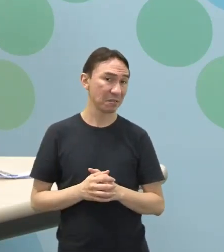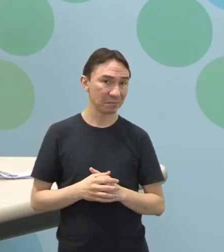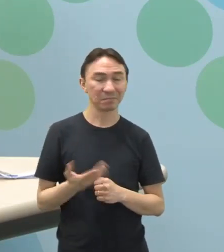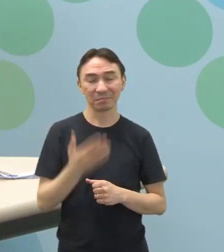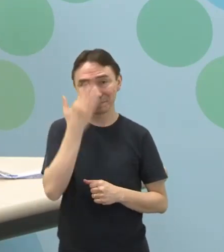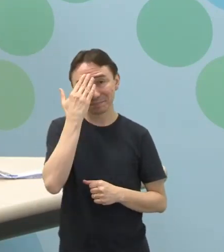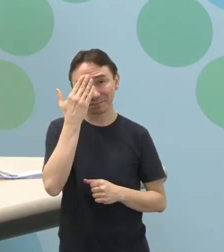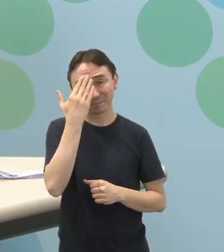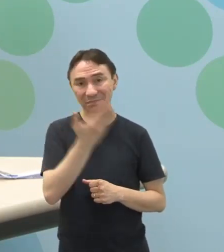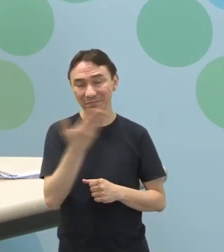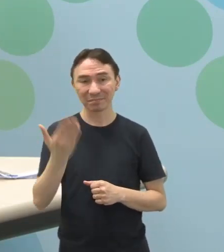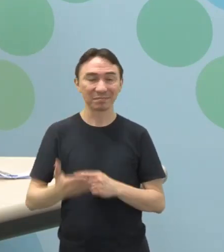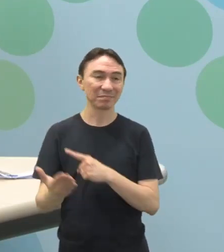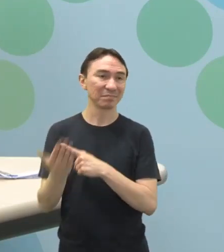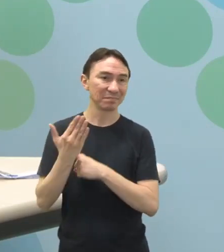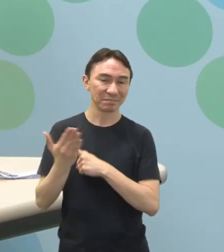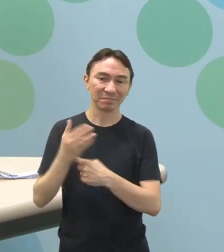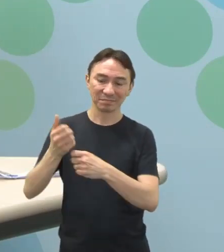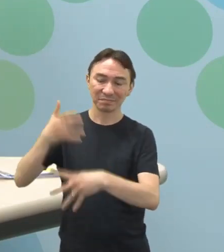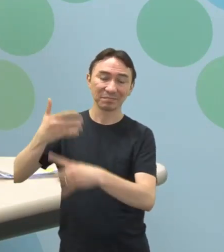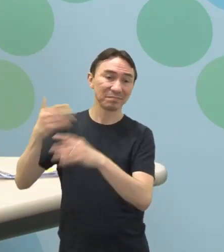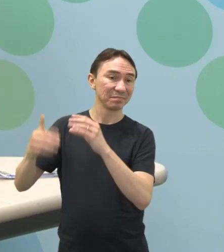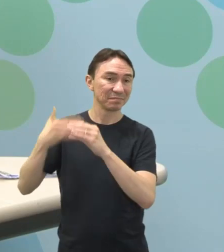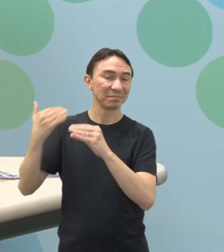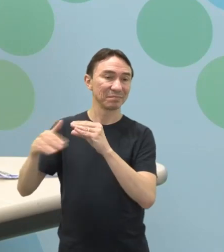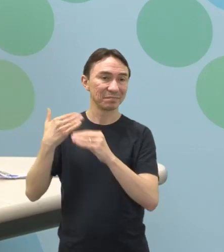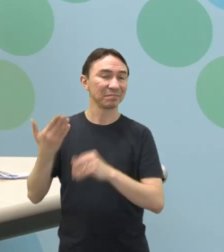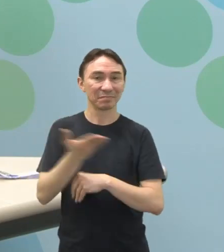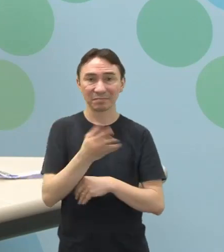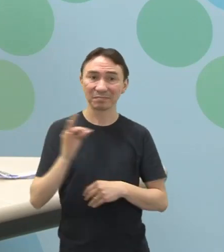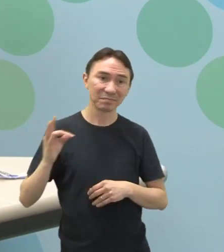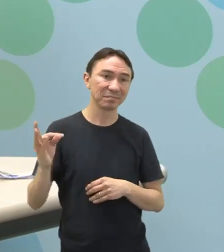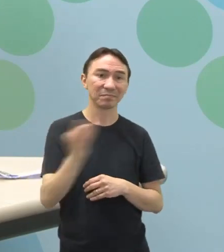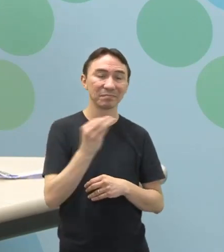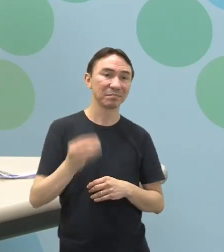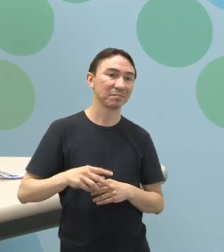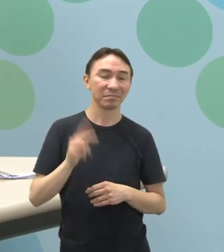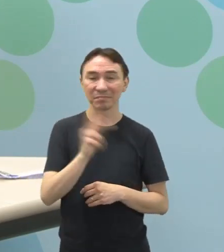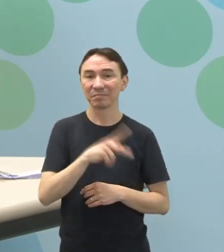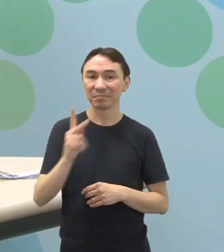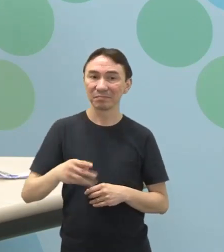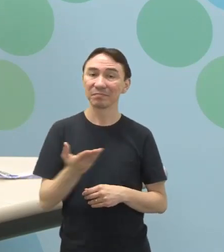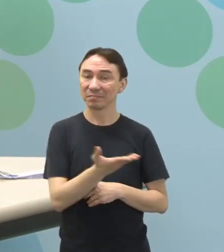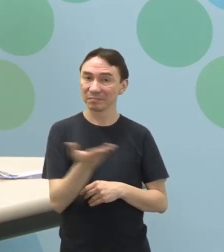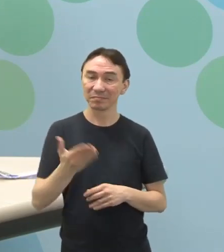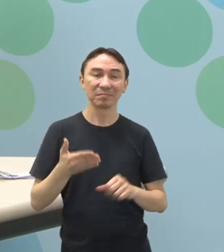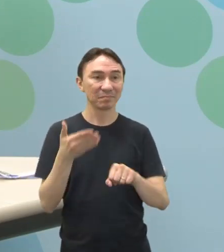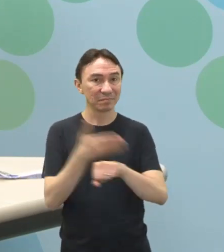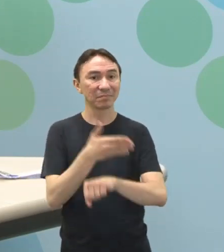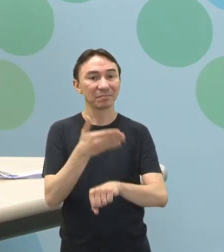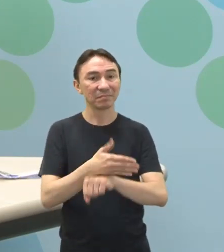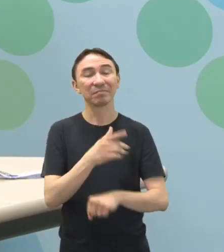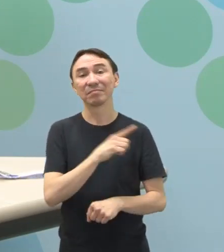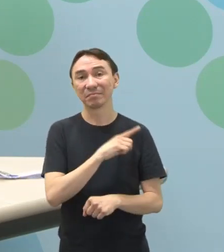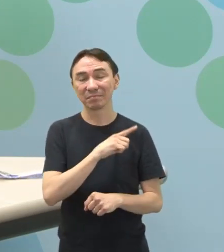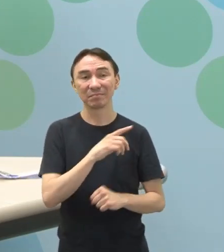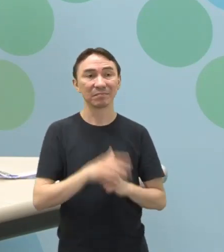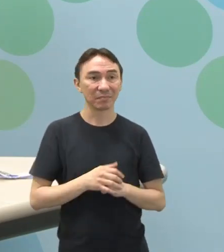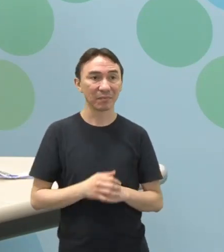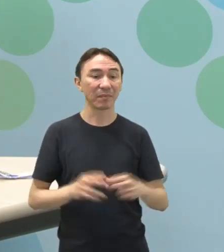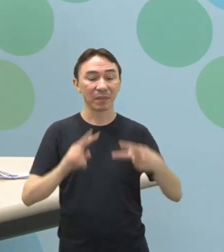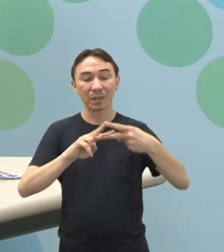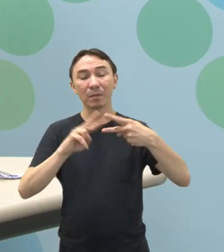as contribuições no chat e a todos os professores que estão participando a geometria né